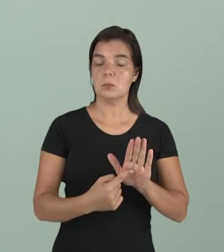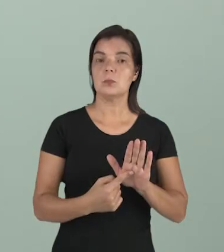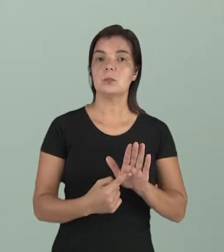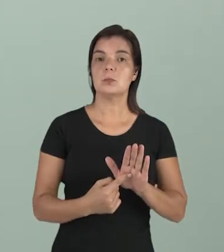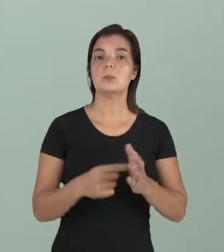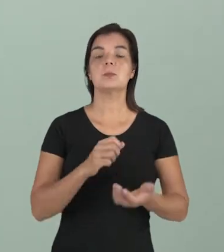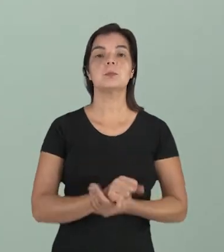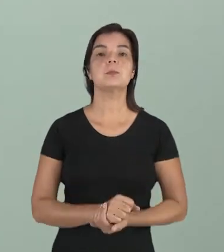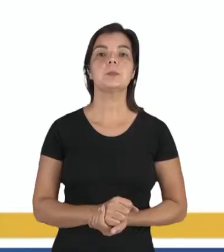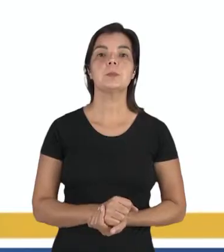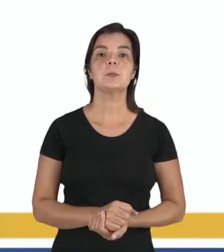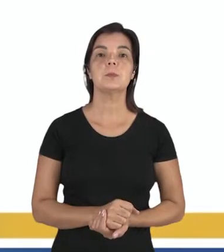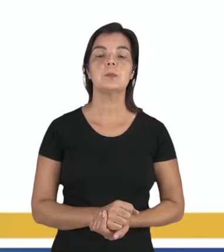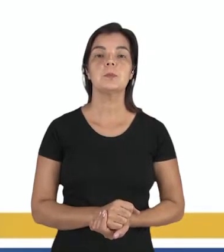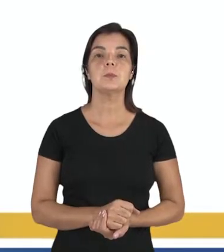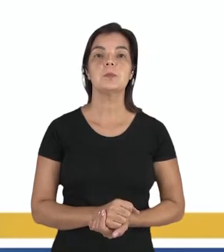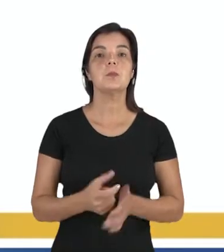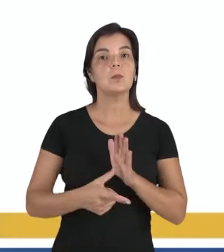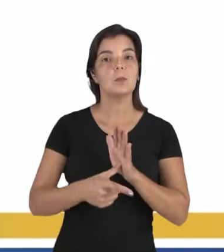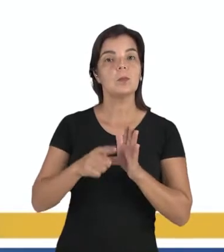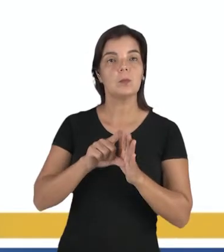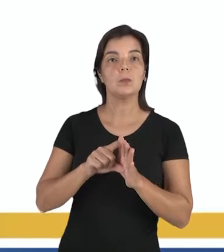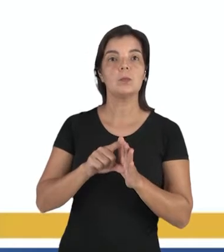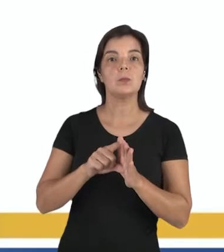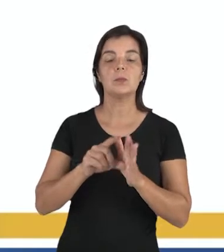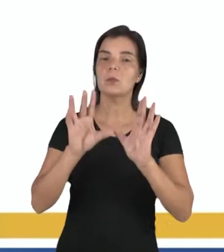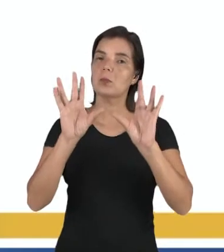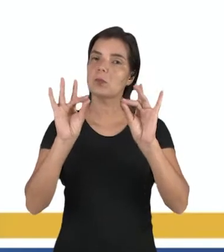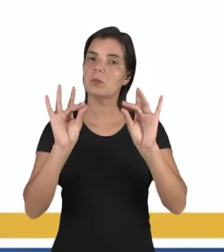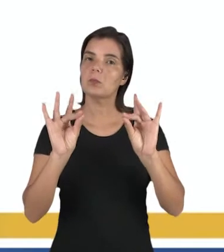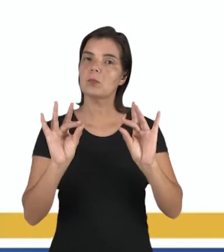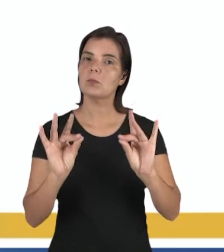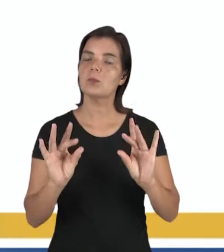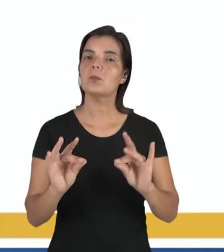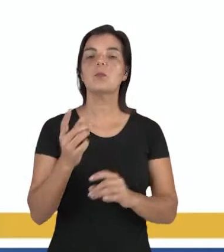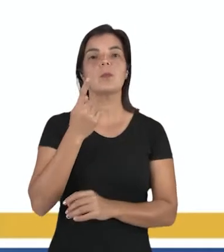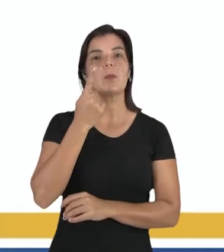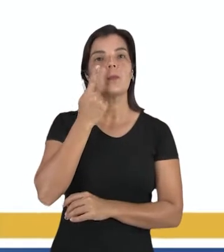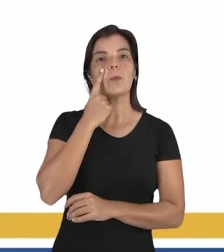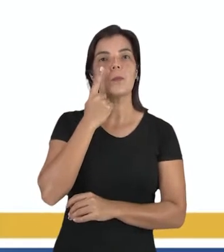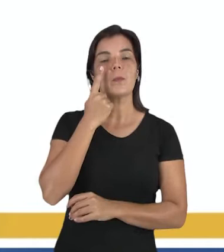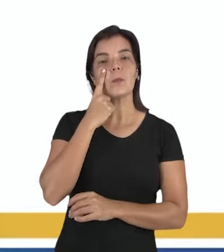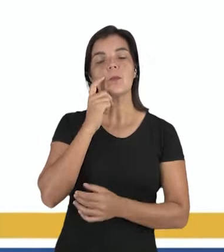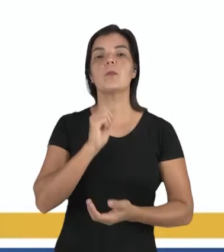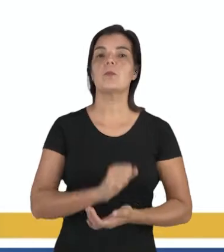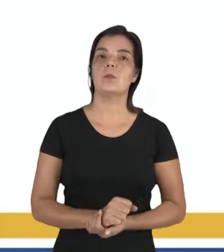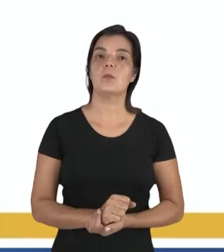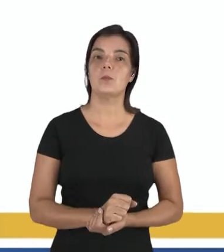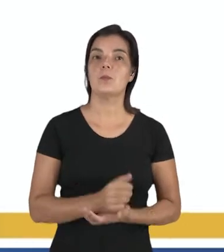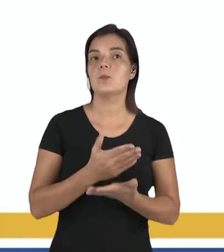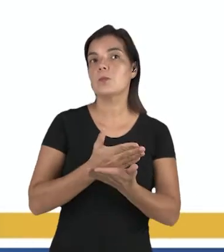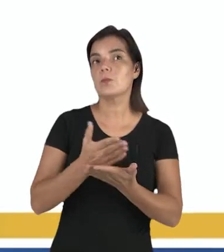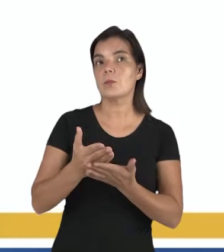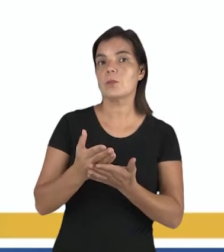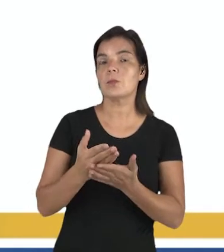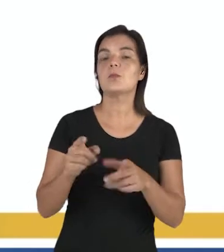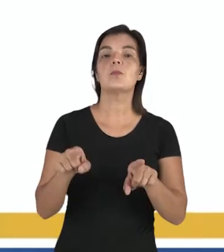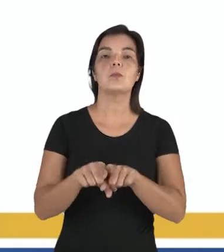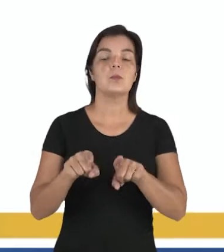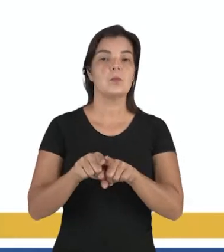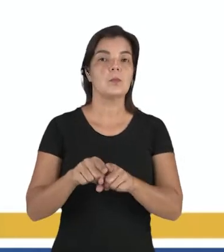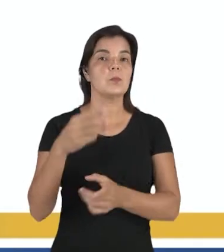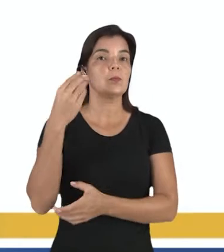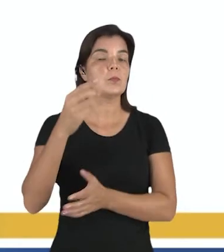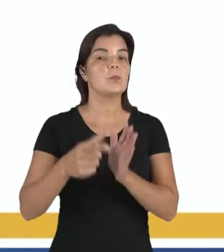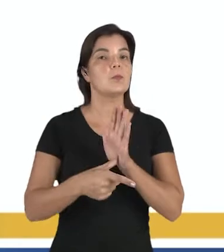que Calma aí, antes de entrar nos detalhes, vamos ver aqui os princípios da ciência antiga